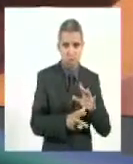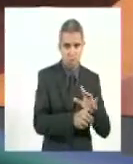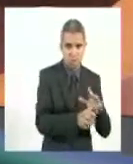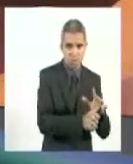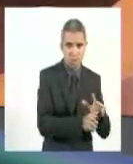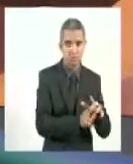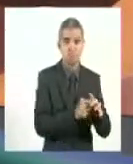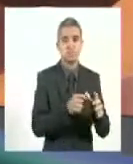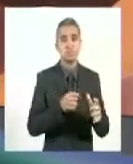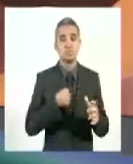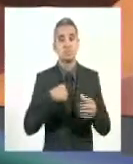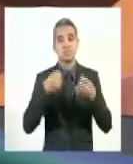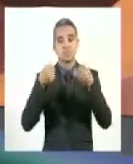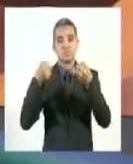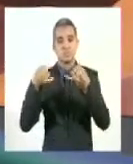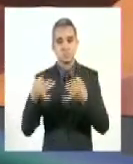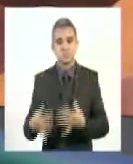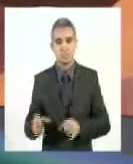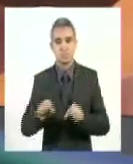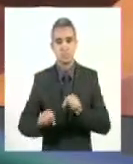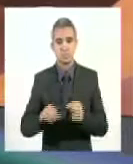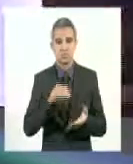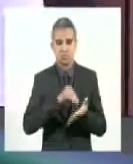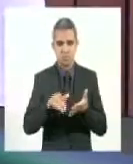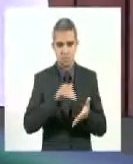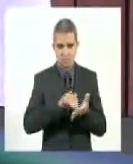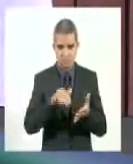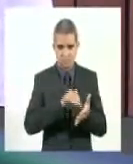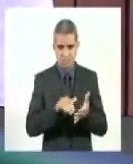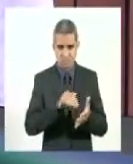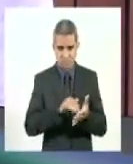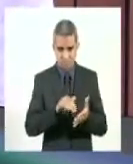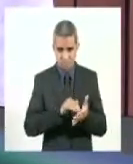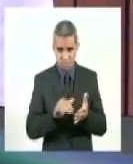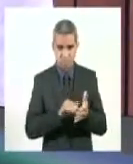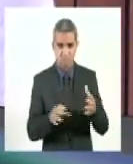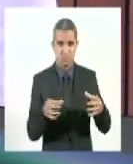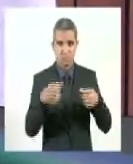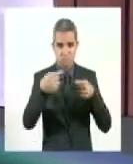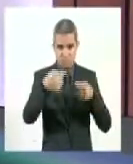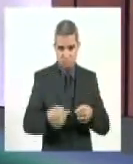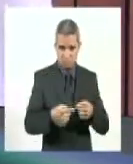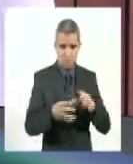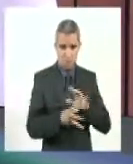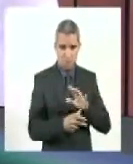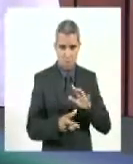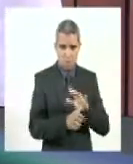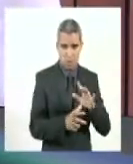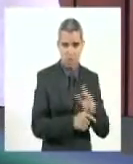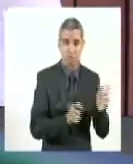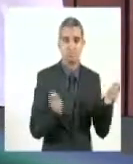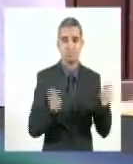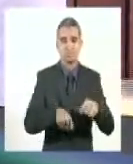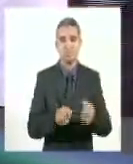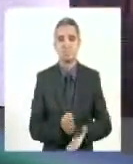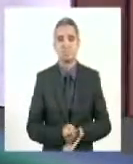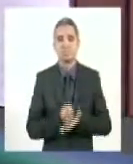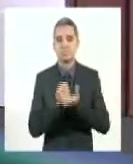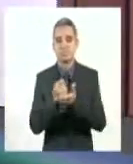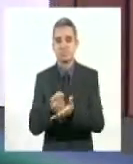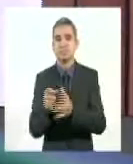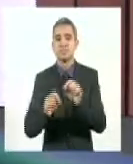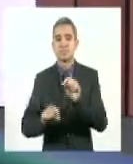dizer? A Secretaria de Combate à Corrupção, a Superintendência de Combate à Corrupção, ela deve servir tanto